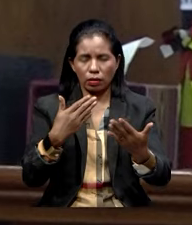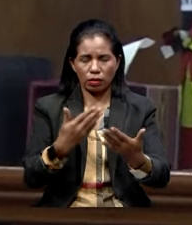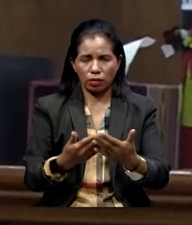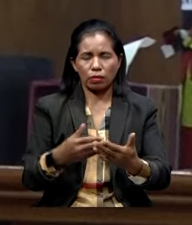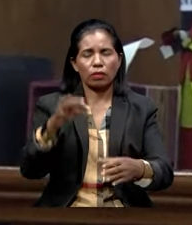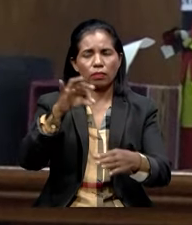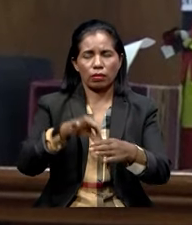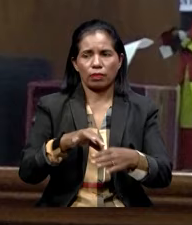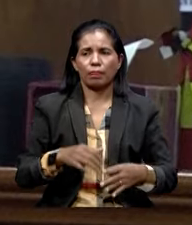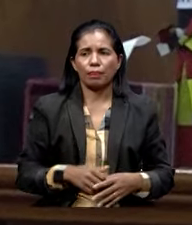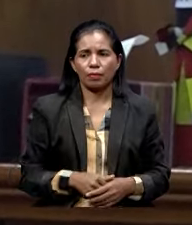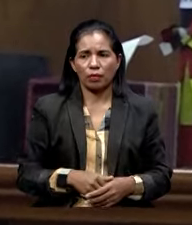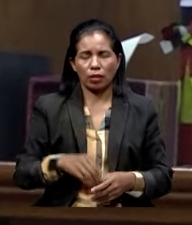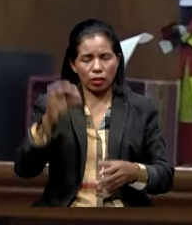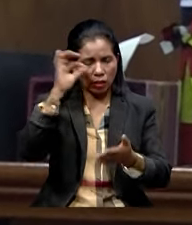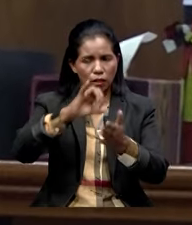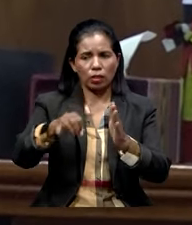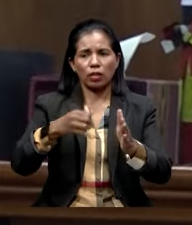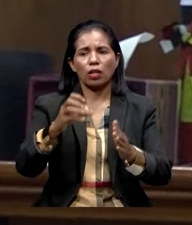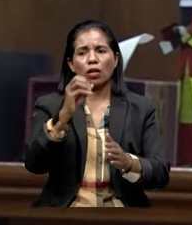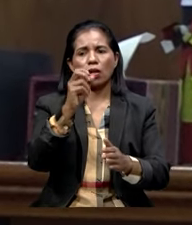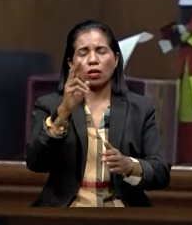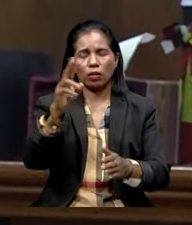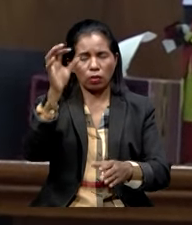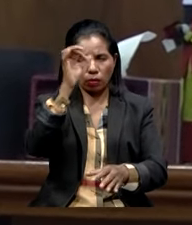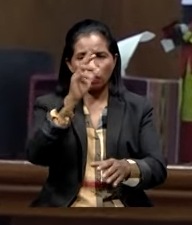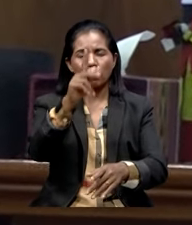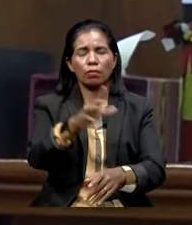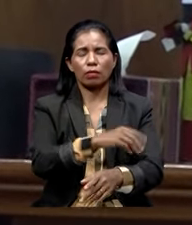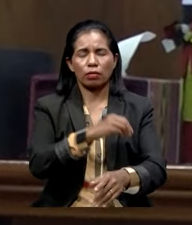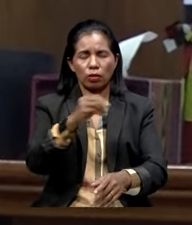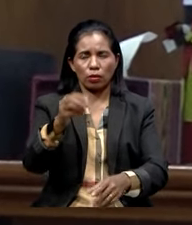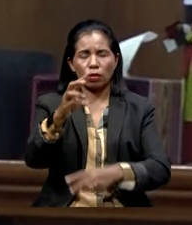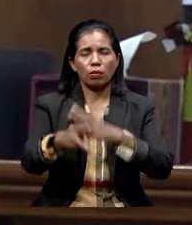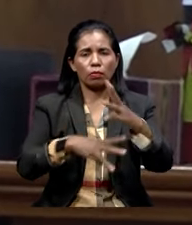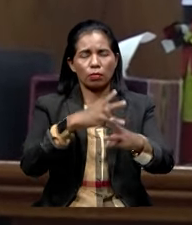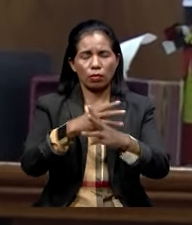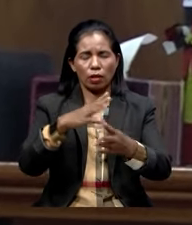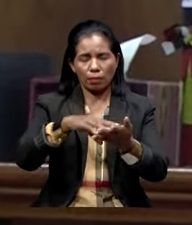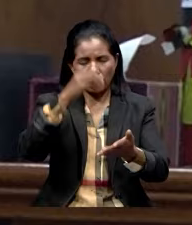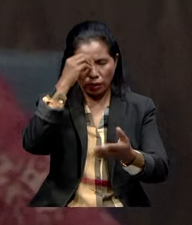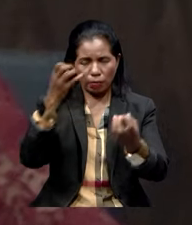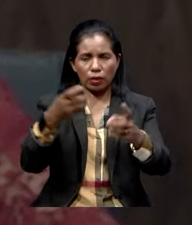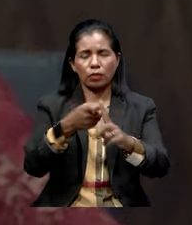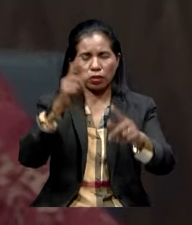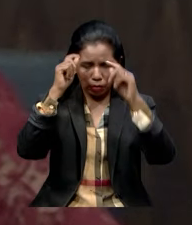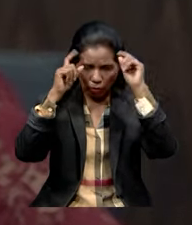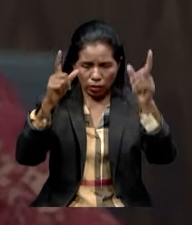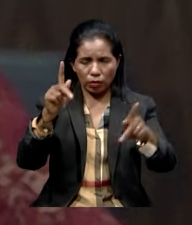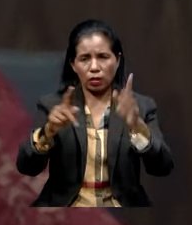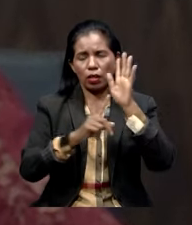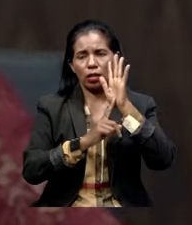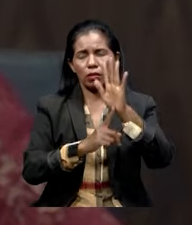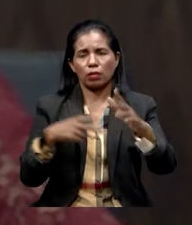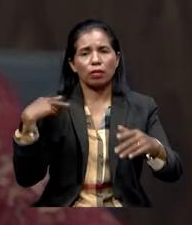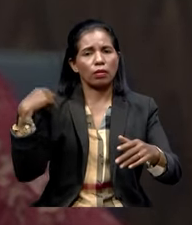frutos. Secretário-Geral ONU conclui, mundo aprende Barak Hussein Timor-Leste e Hanebe Timoruan Sira inspira o de Haturu